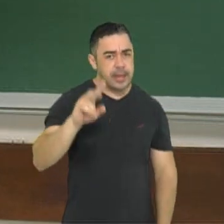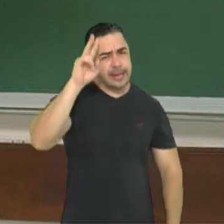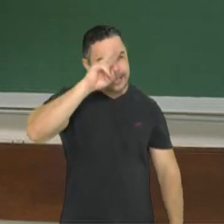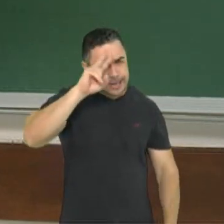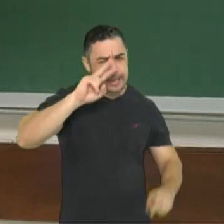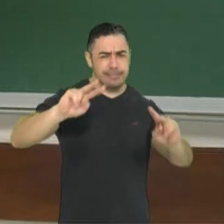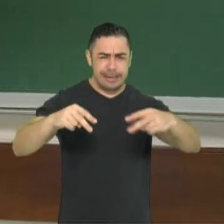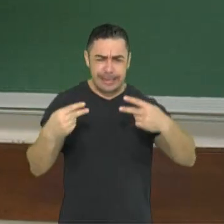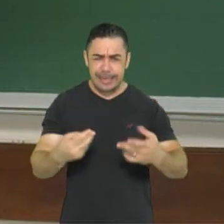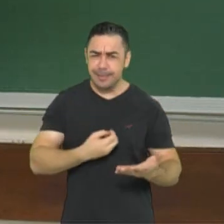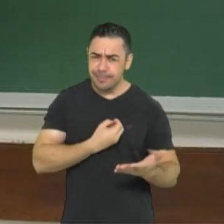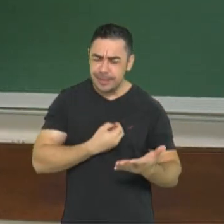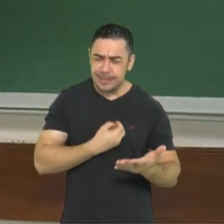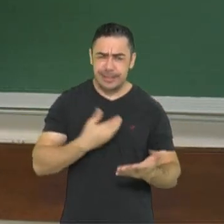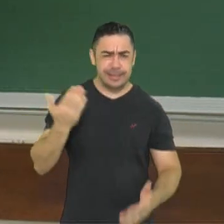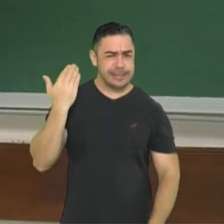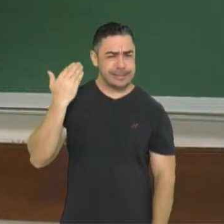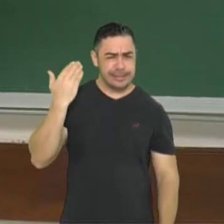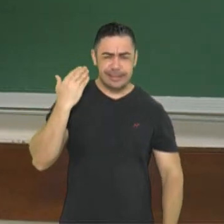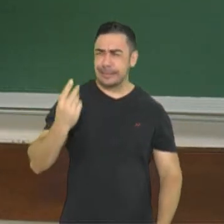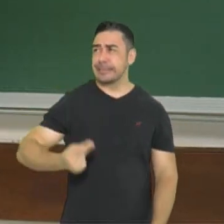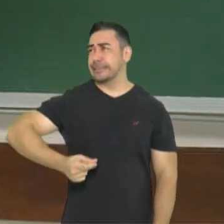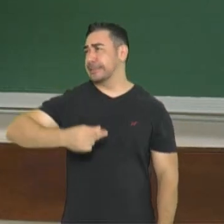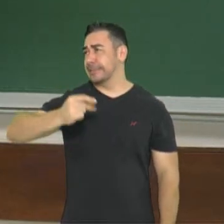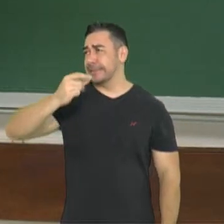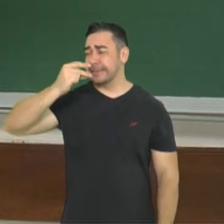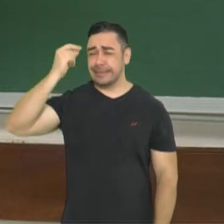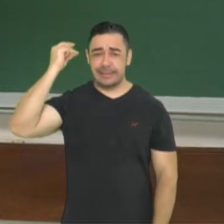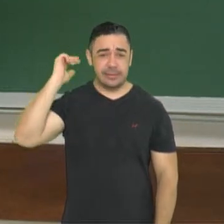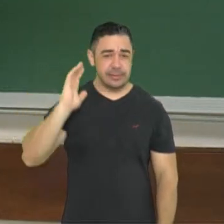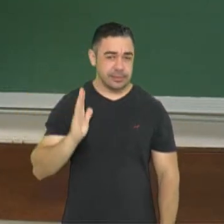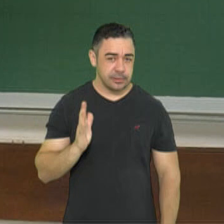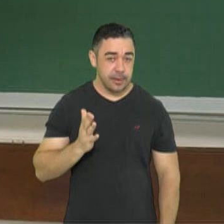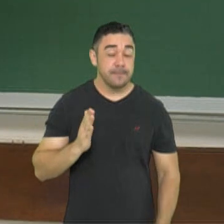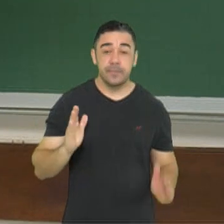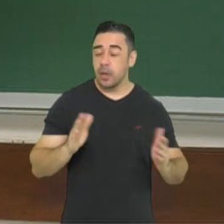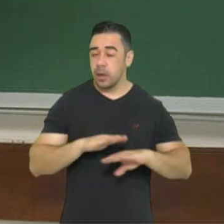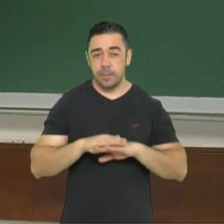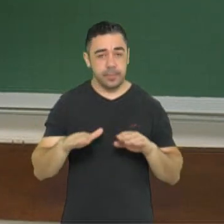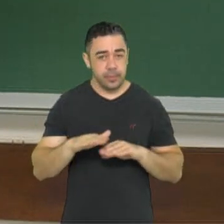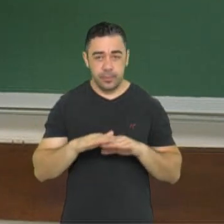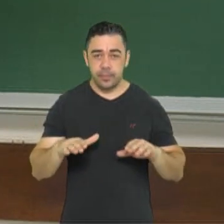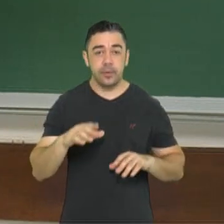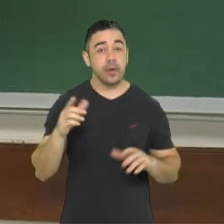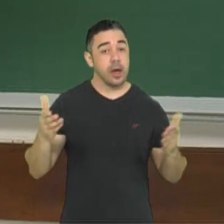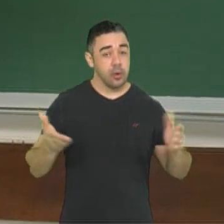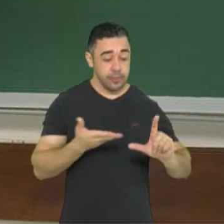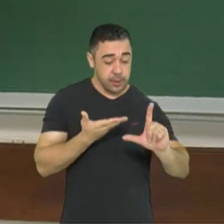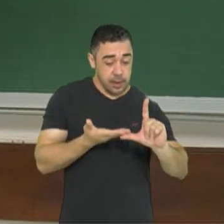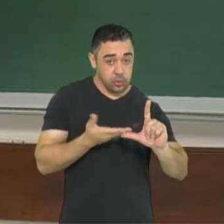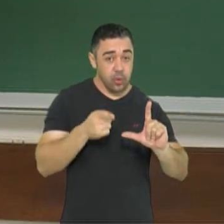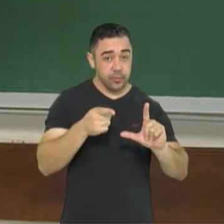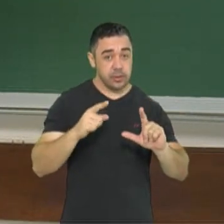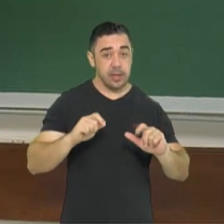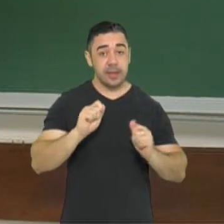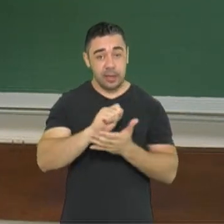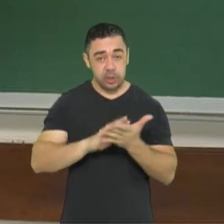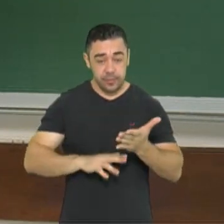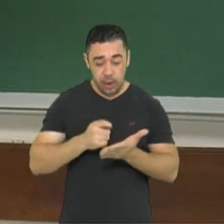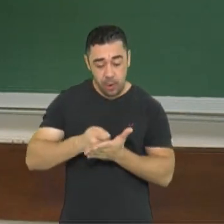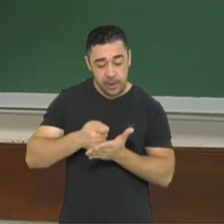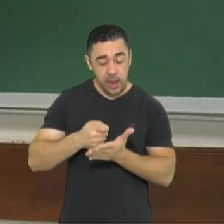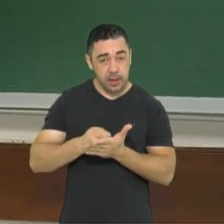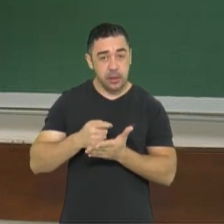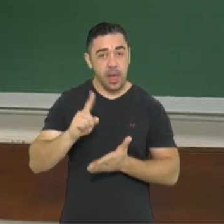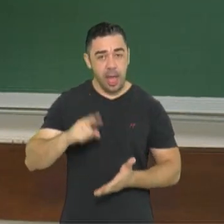de presença que nós tínhamos antigamente? Ou já está bem antigamente, né? Agora não tem mais. Lembre que agora as atividades obrigatórias